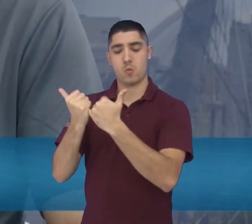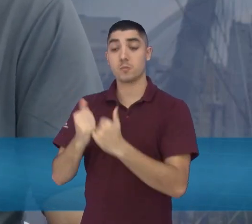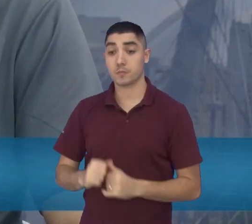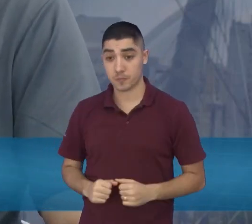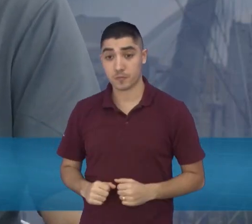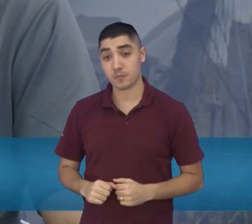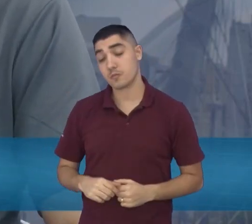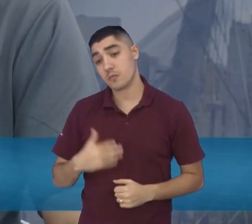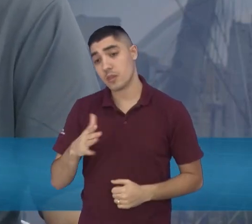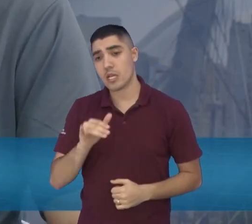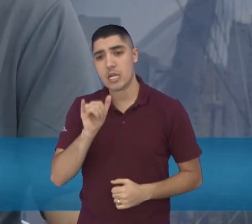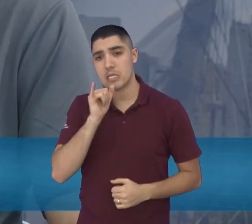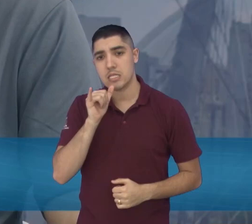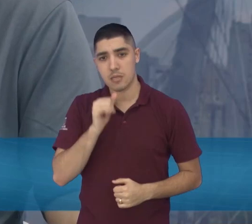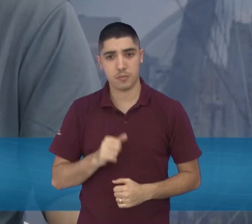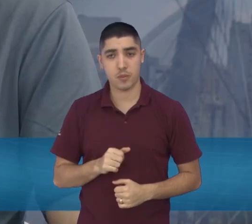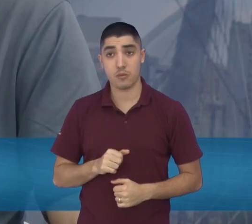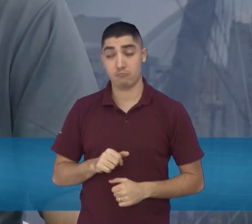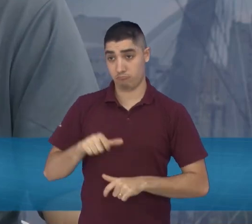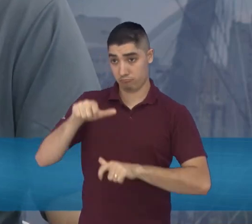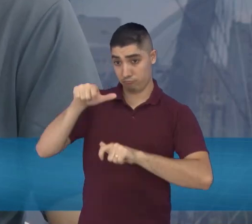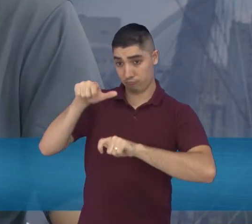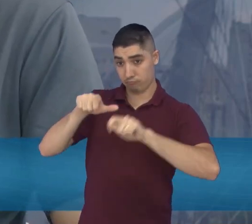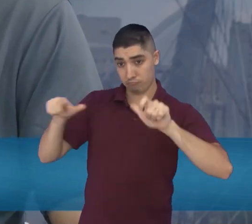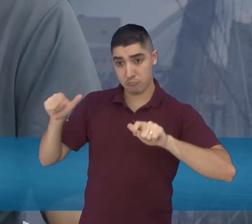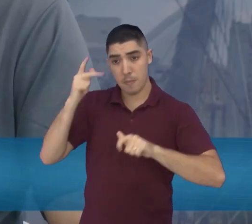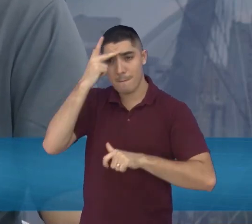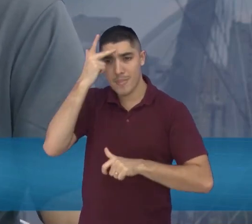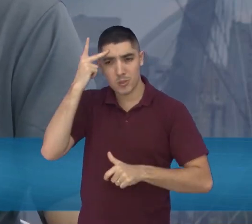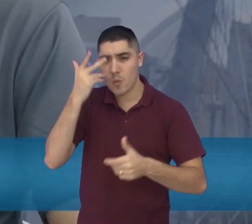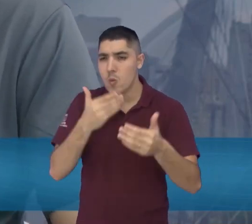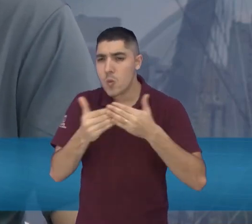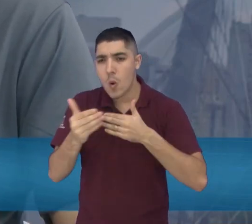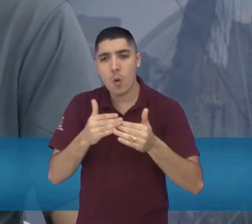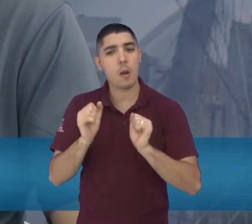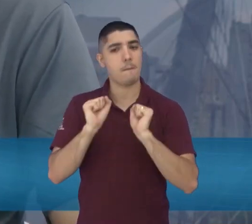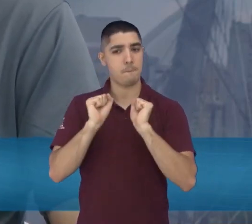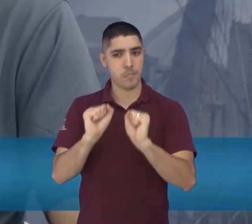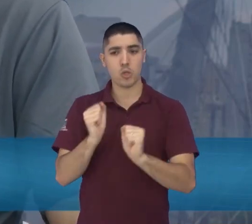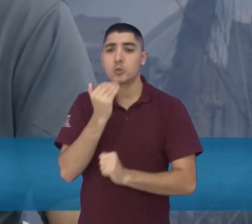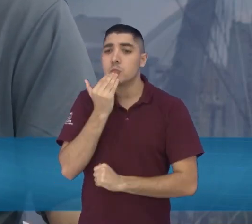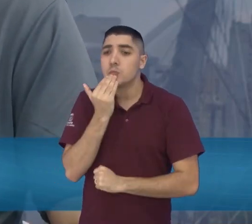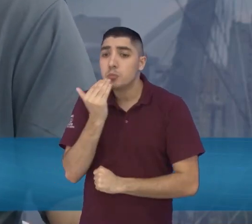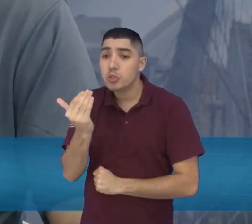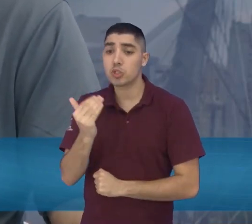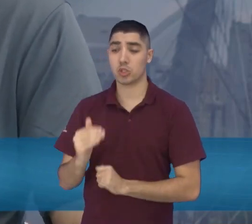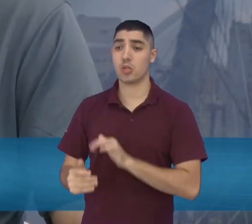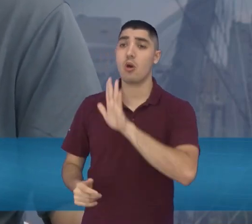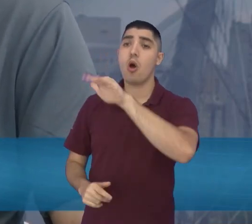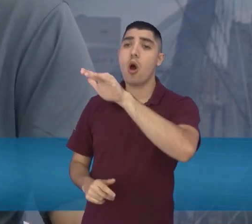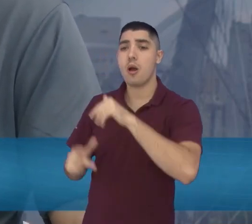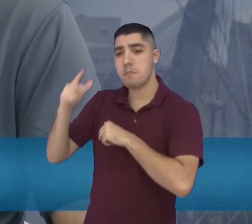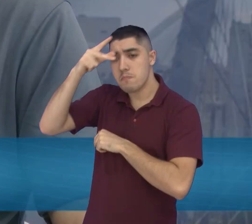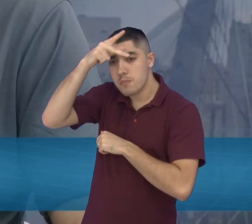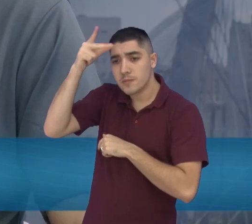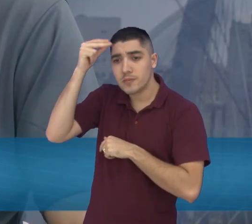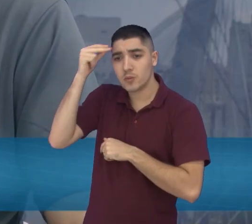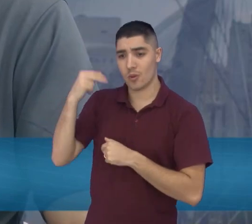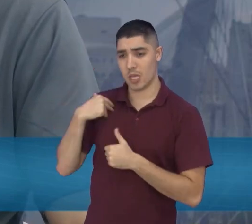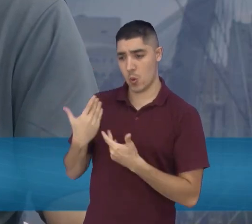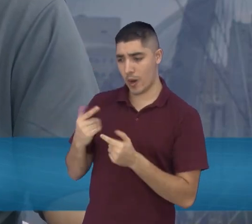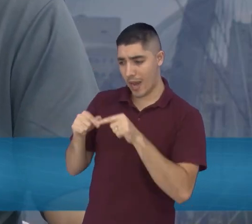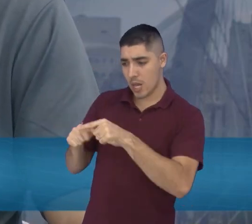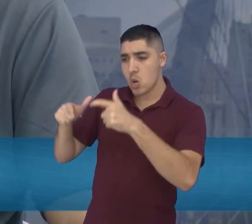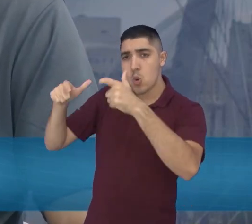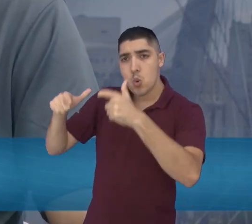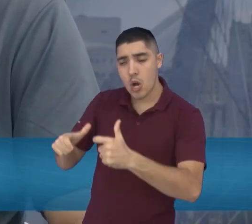exemplo, qualquer munícipe pode pedir a preservação de algo, de uma área, de algo que ele acha que é